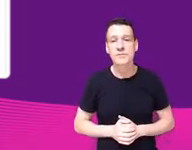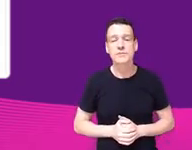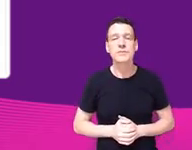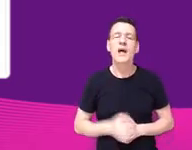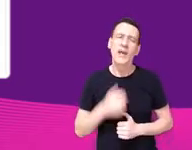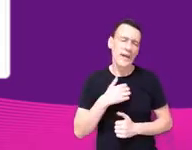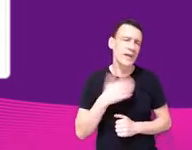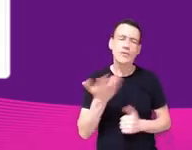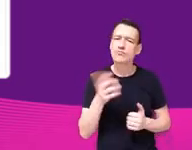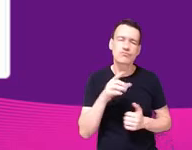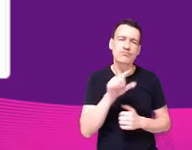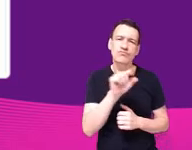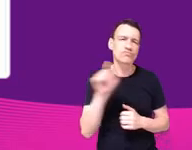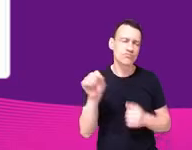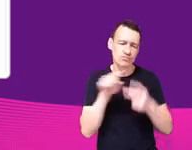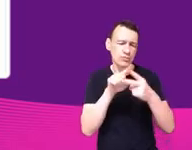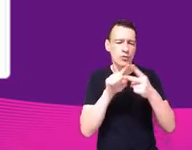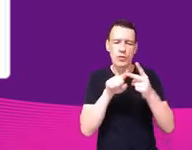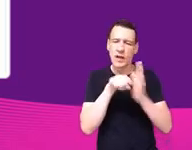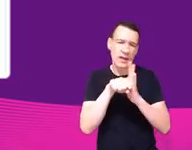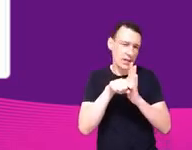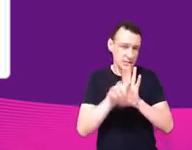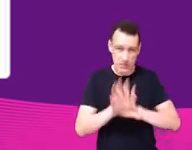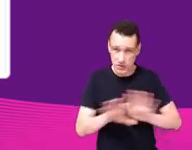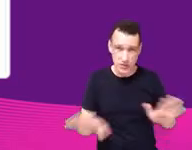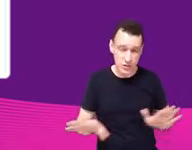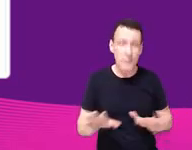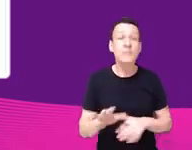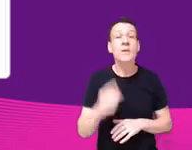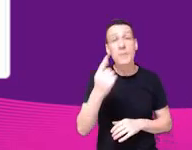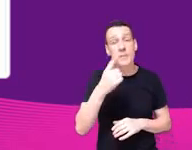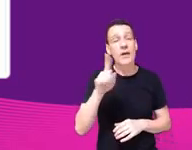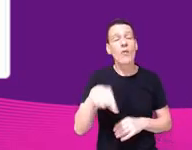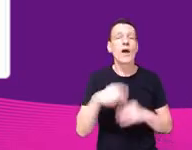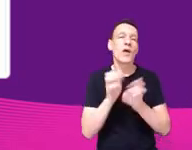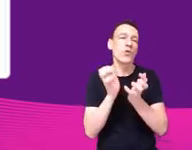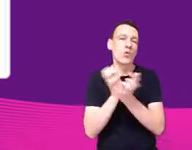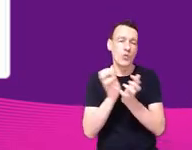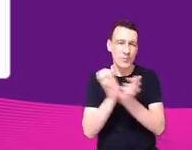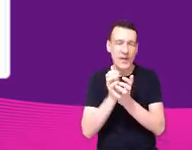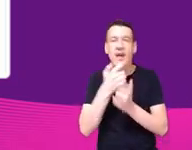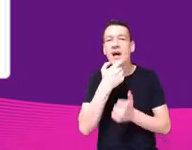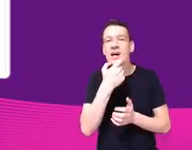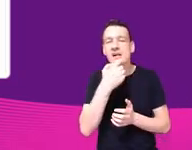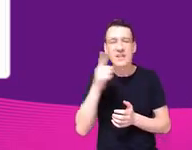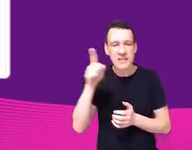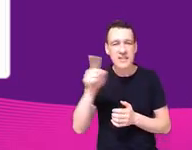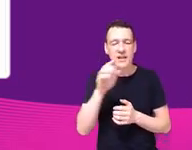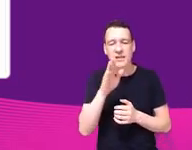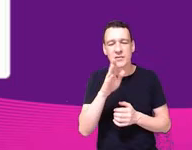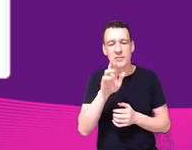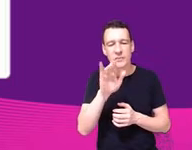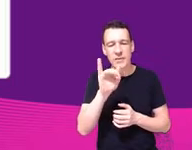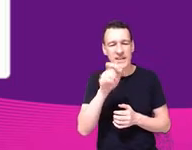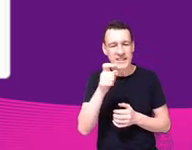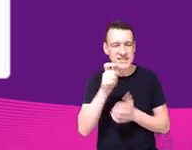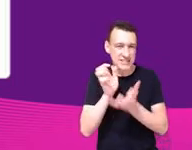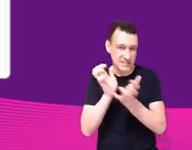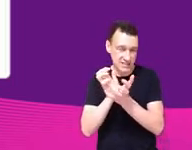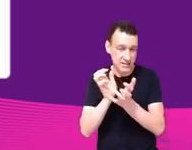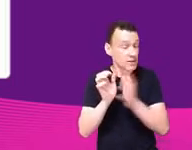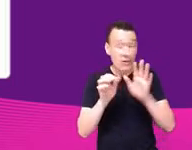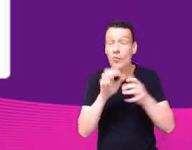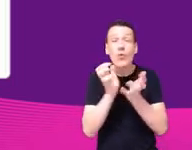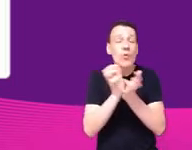duas análises. A primeira delas é o clube do BRICS, né? Então, o Brasil, Rússia, Índia e China compõem esse clube, e